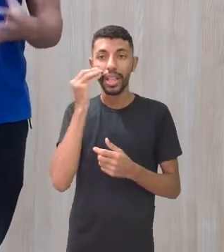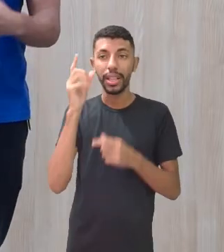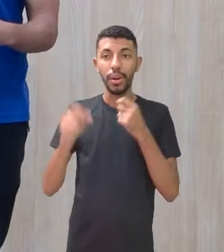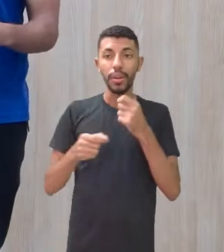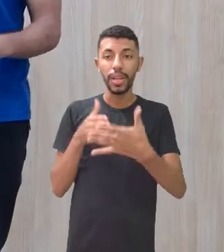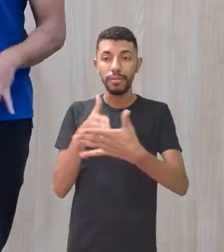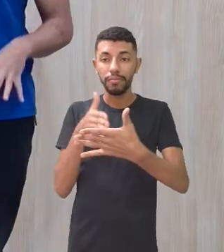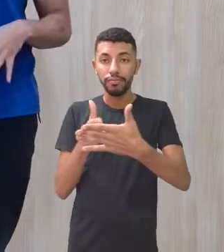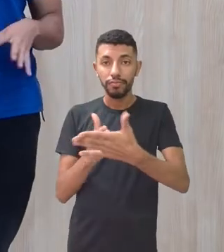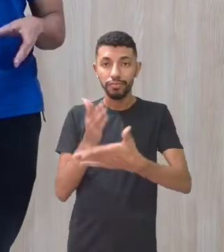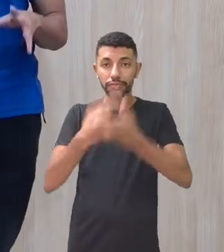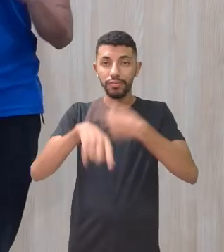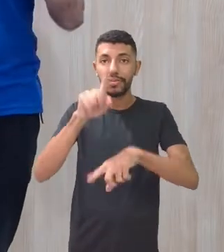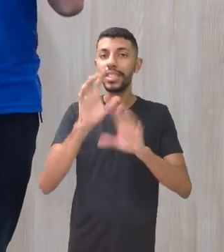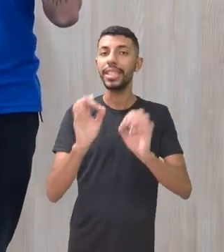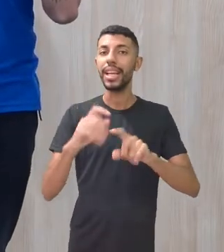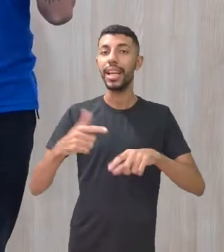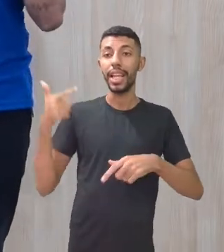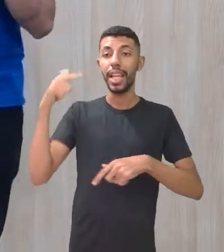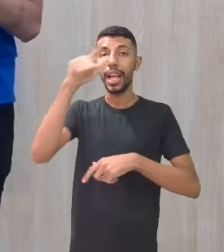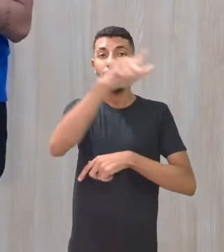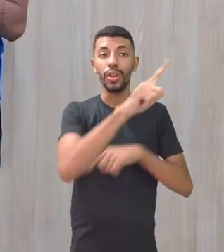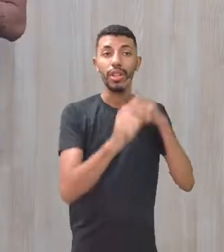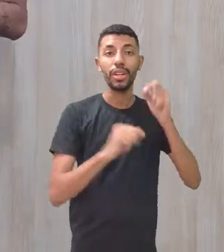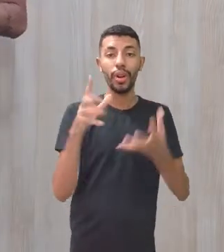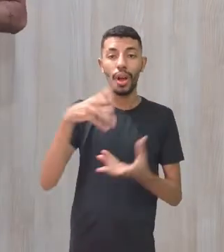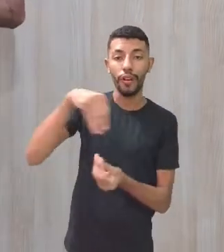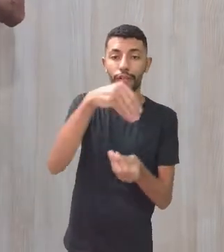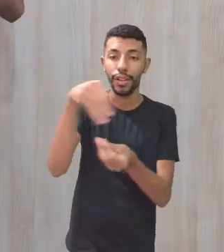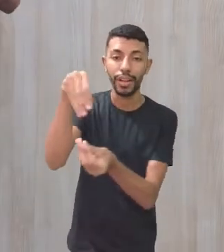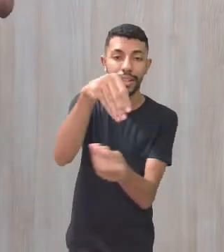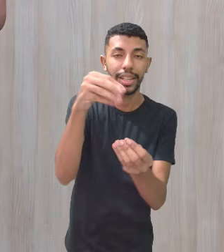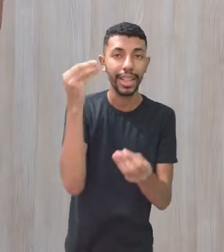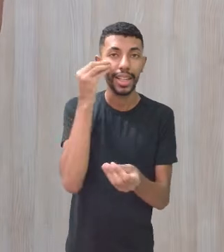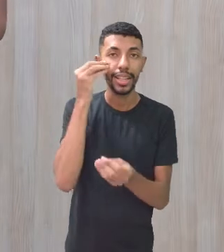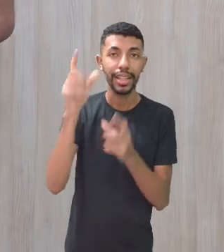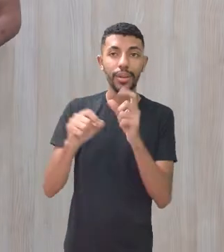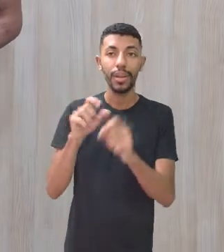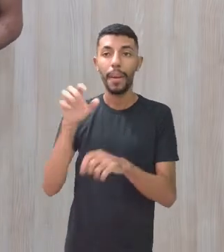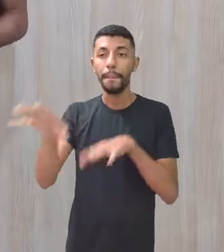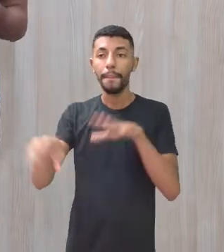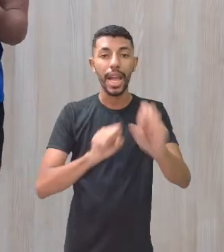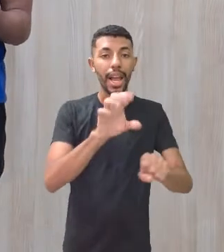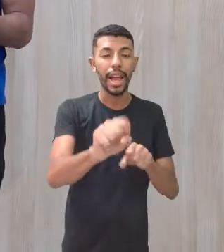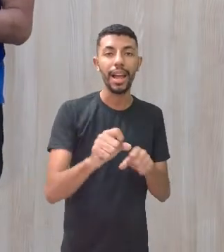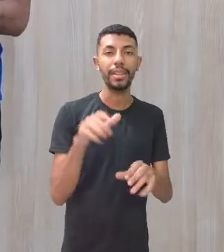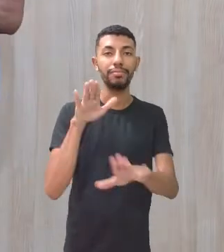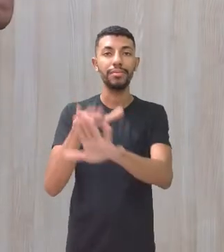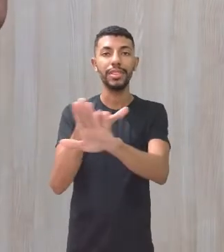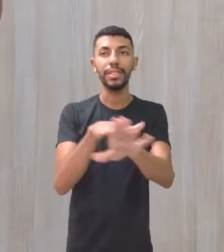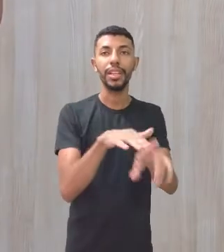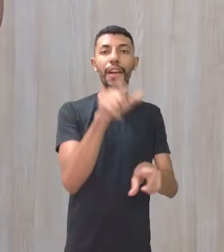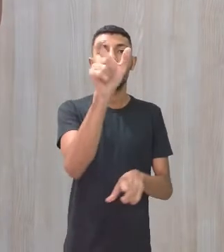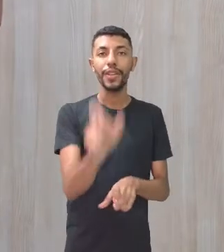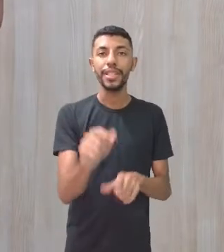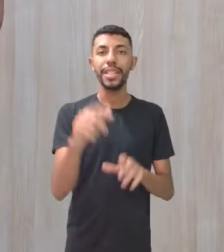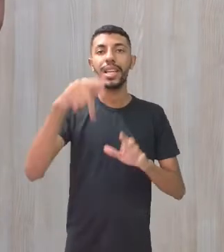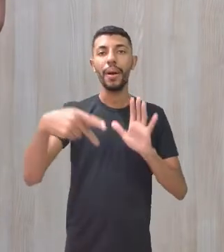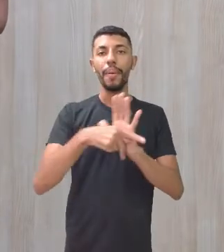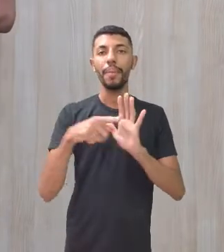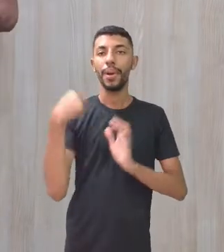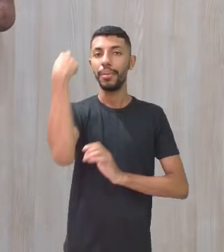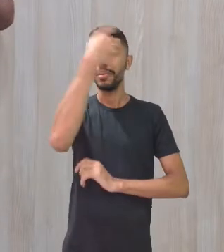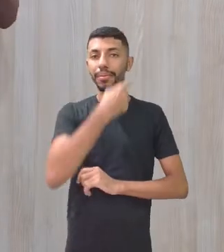esse obstáculo e as outras vão ser os fantasminhas ali, tentando capturar você, o cabeça amarela.